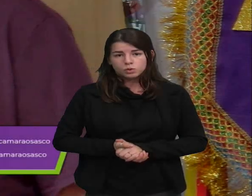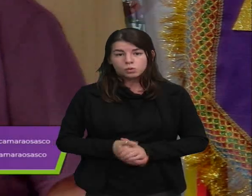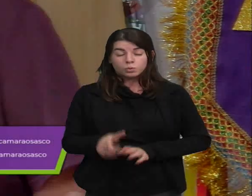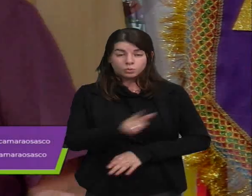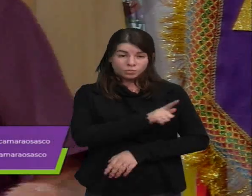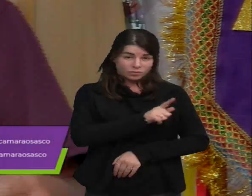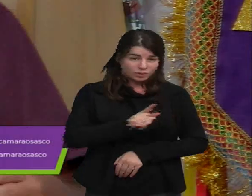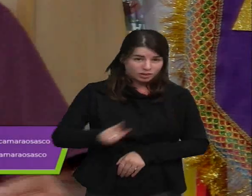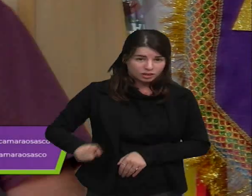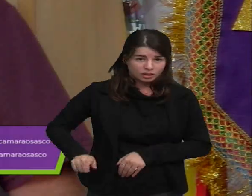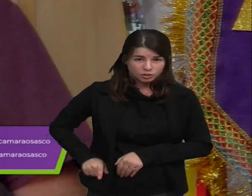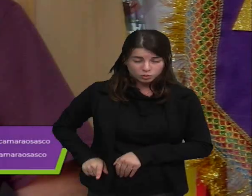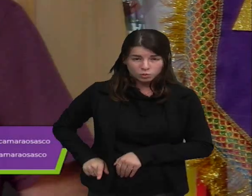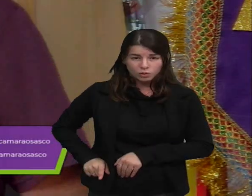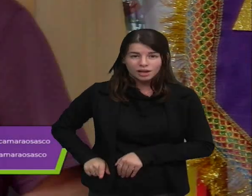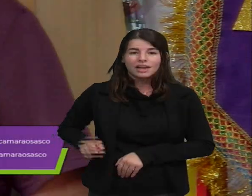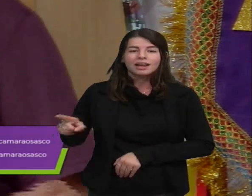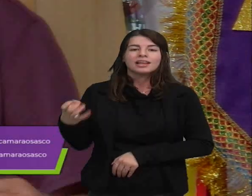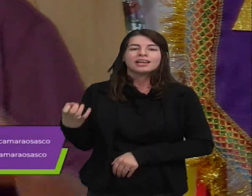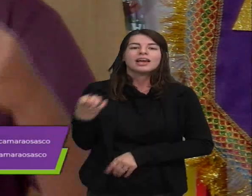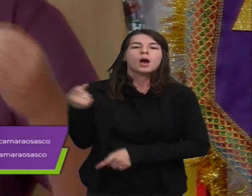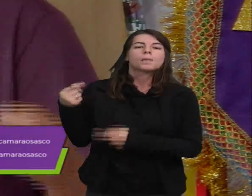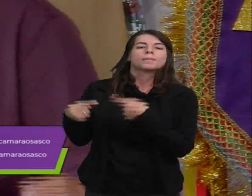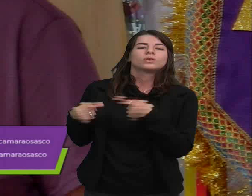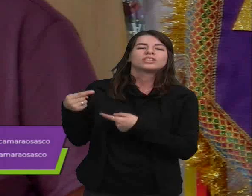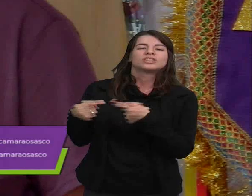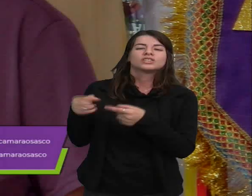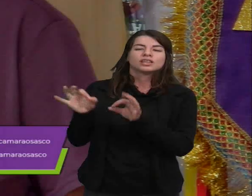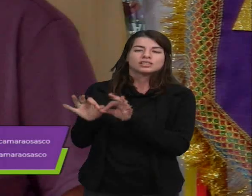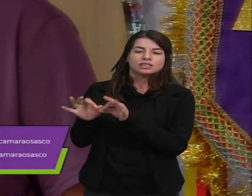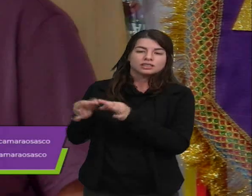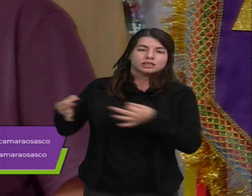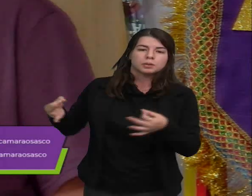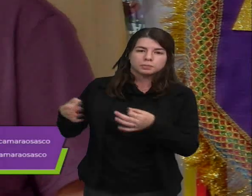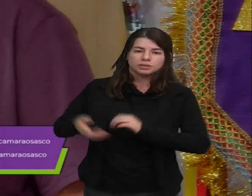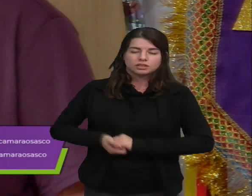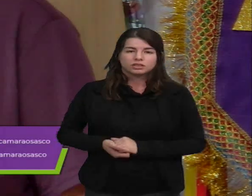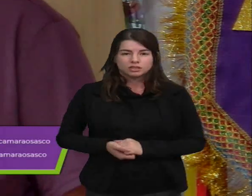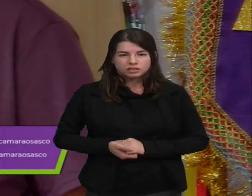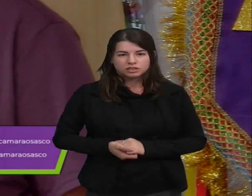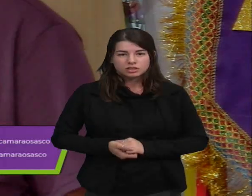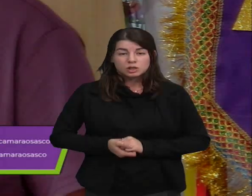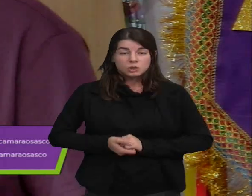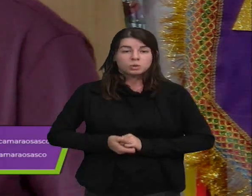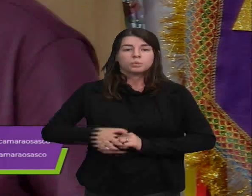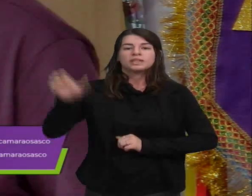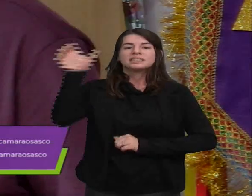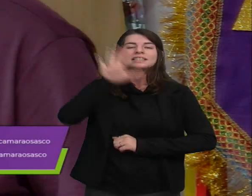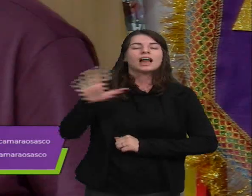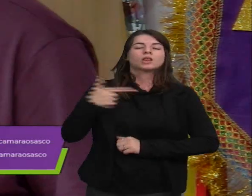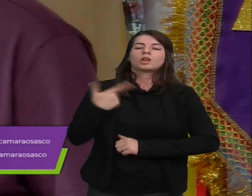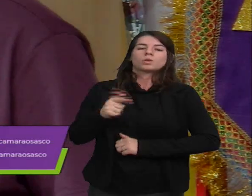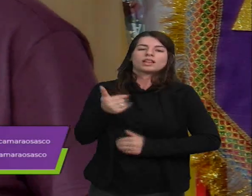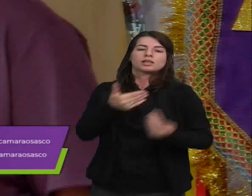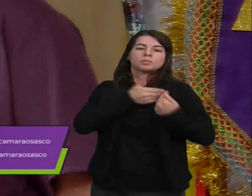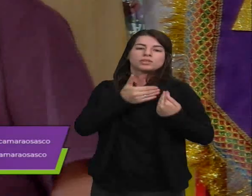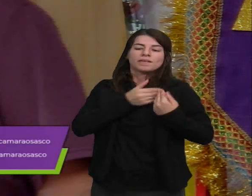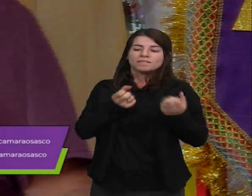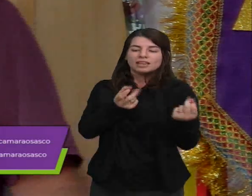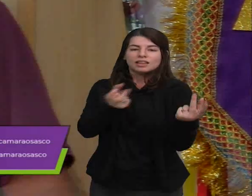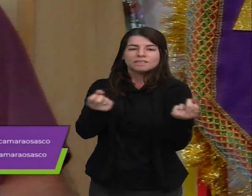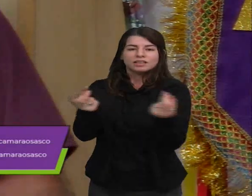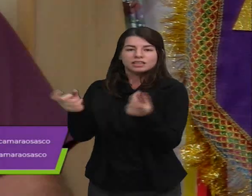forasteiro é uma política de estado mínimo de liquidação do estado e a gente sabe que quem precisa de serviço essencial